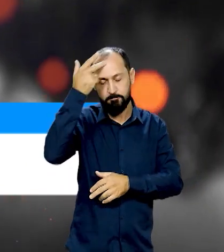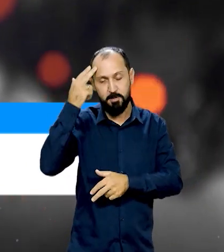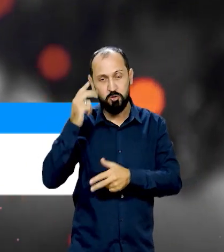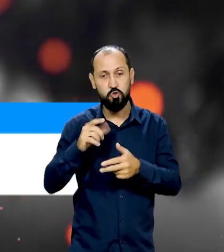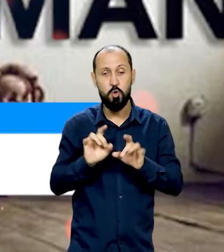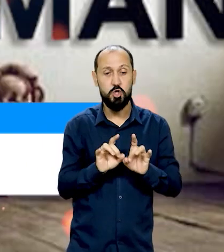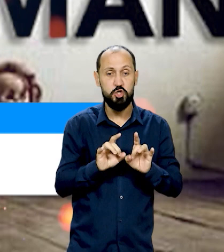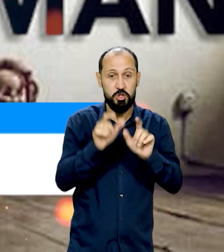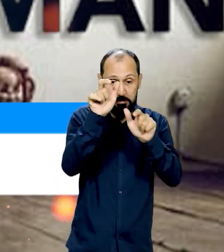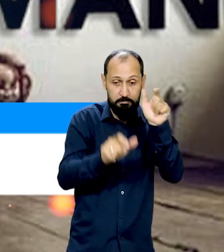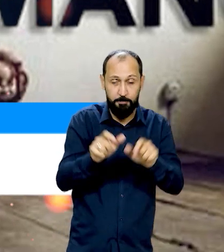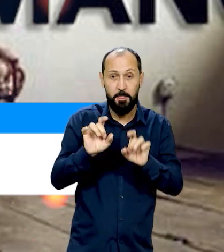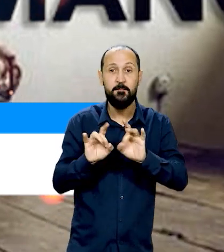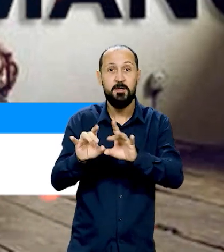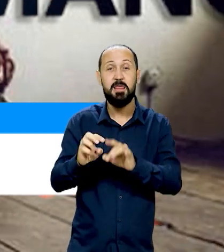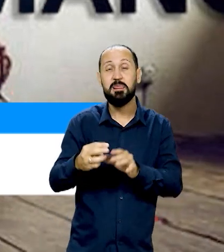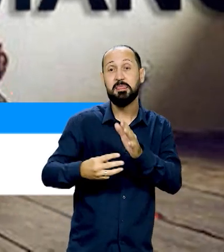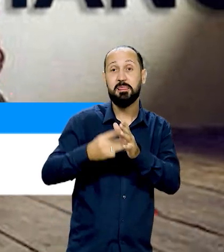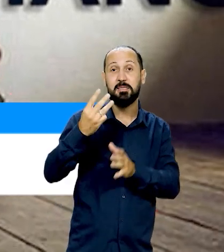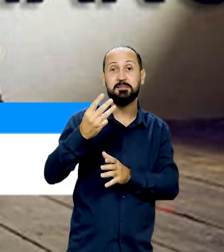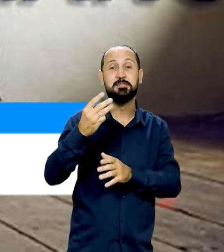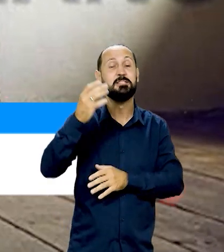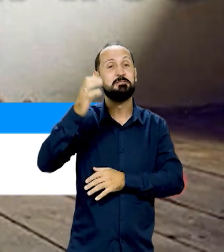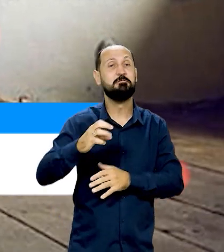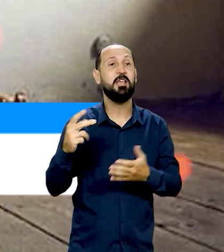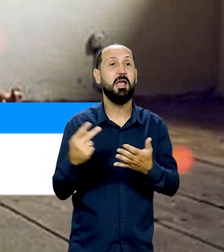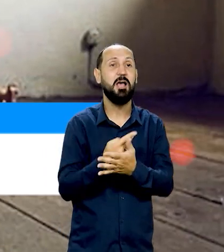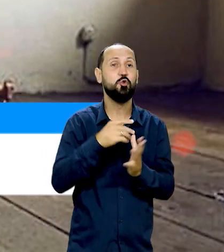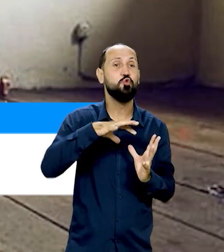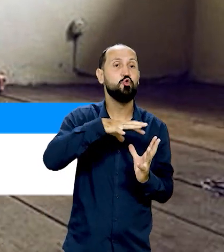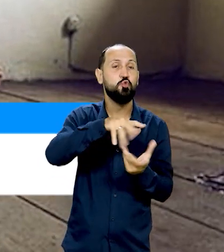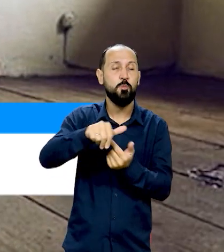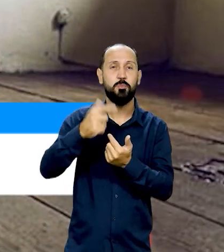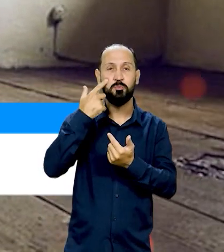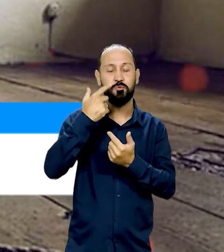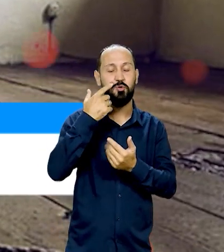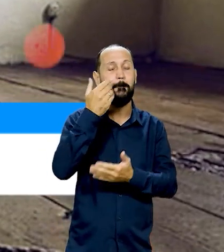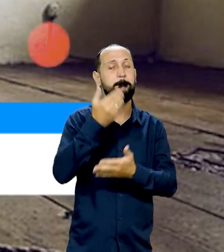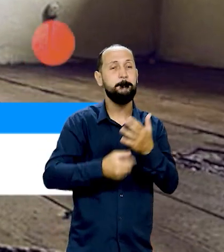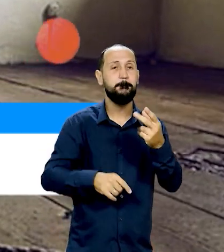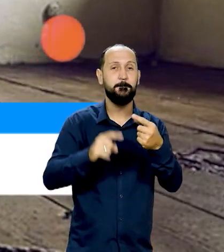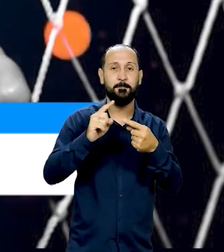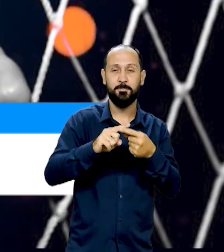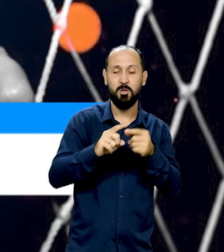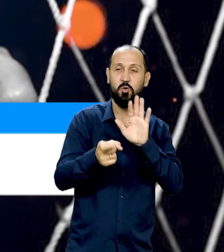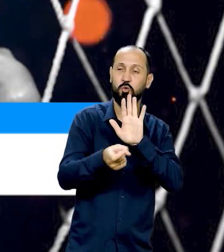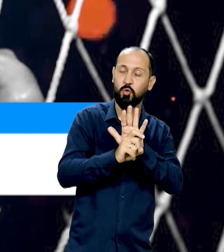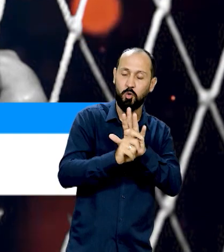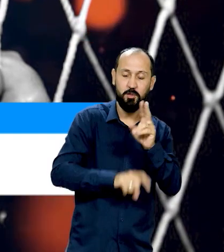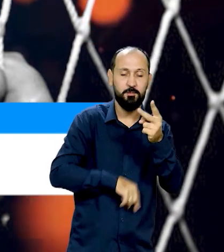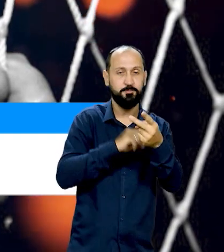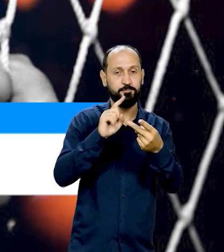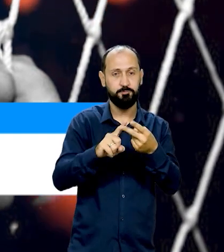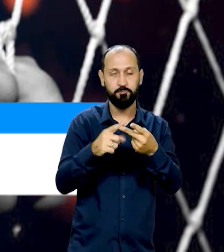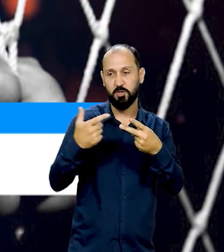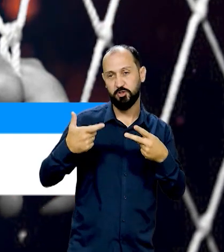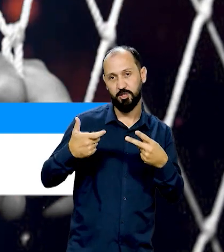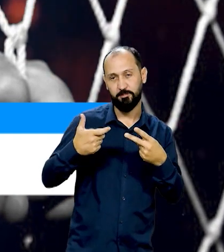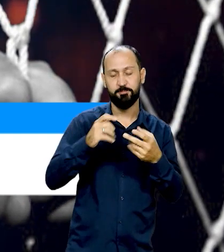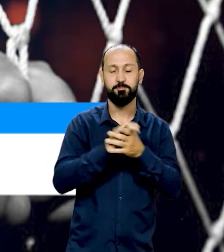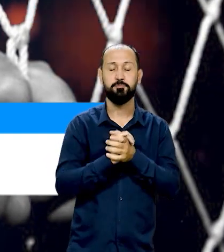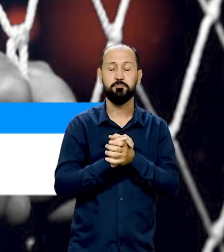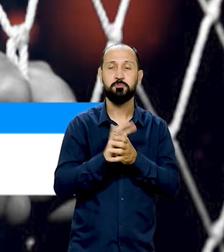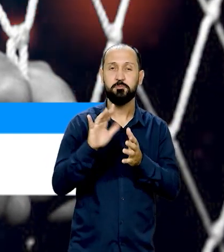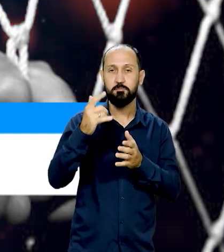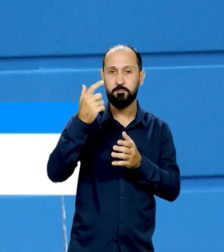crime de tráfico de pessoas é considerado a terceira maior atividade ilícita do mundo, perdendo apenas para o tráfico de